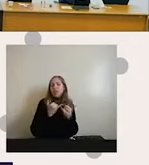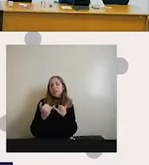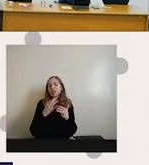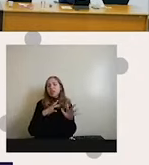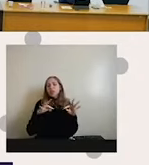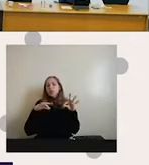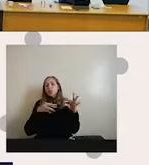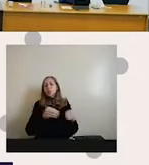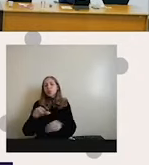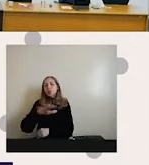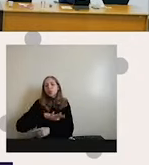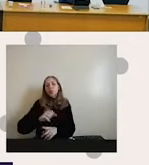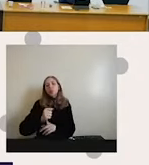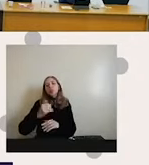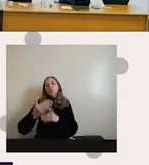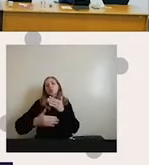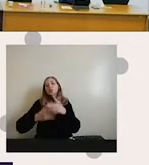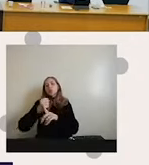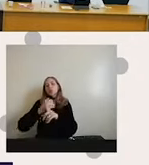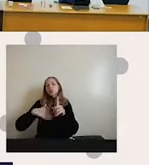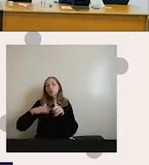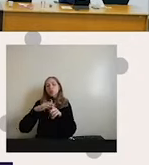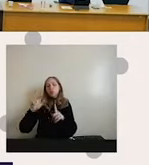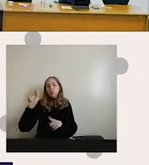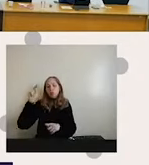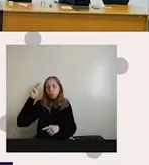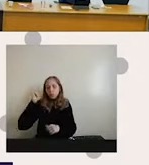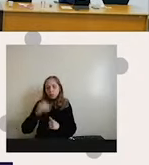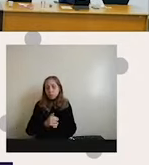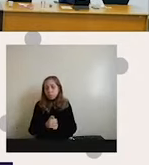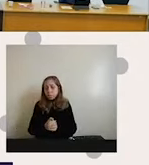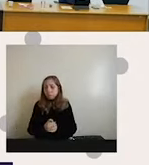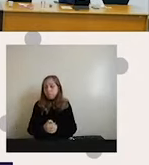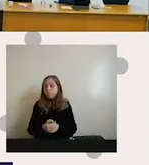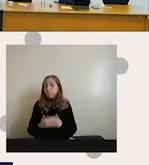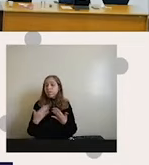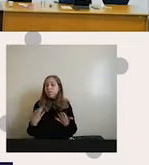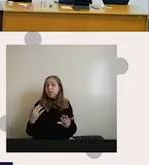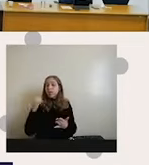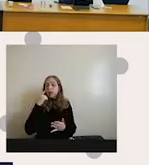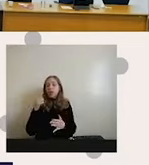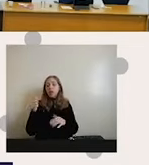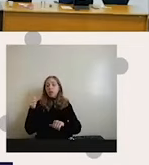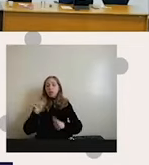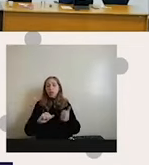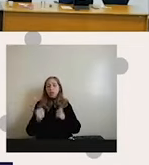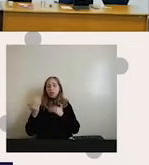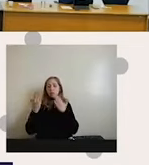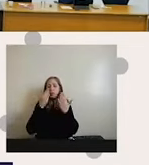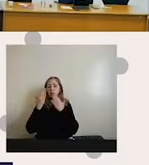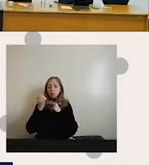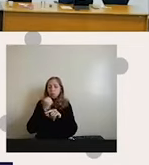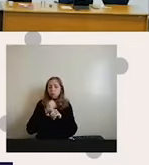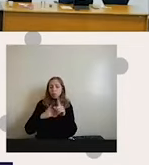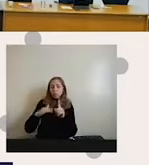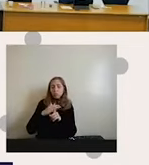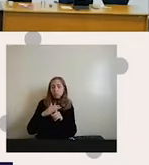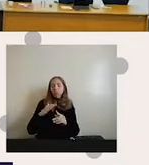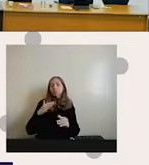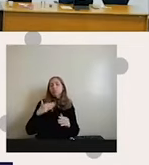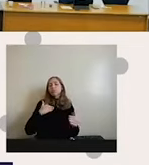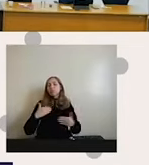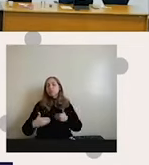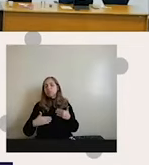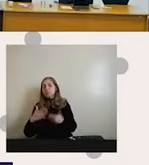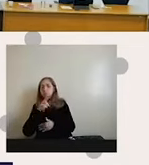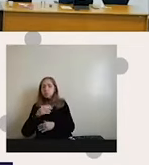histórico. Bom, eu tento fazer, então, uma avaliação biopsicossocial, em que requer essa transdisciplinaridade,